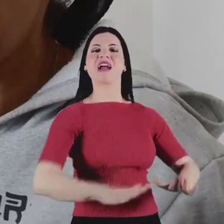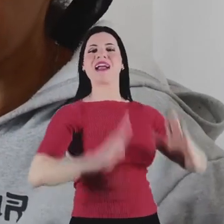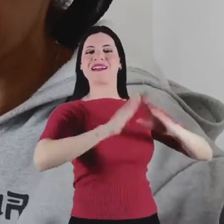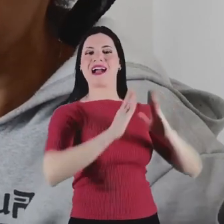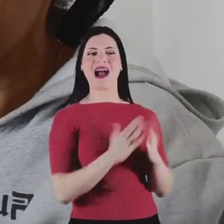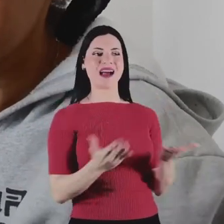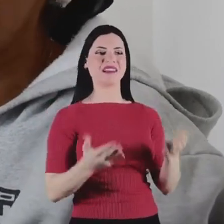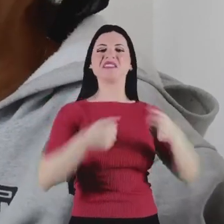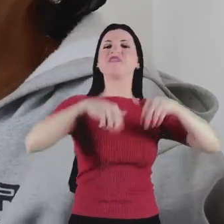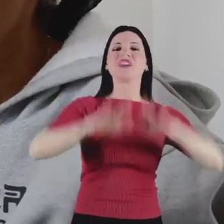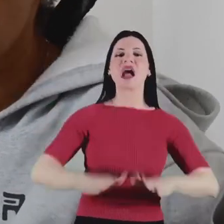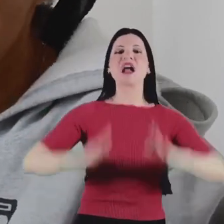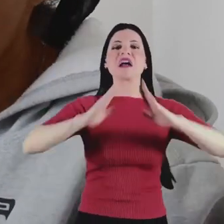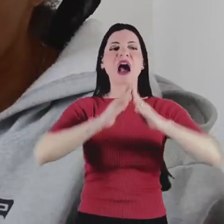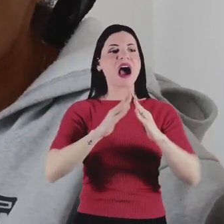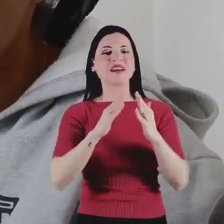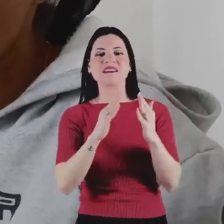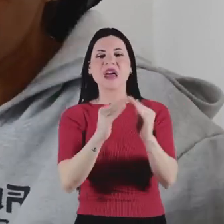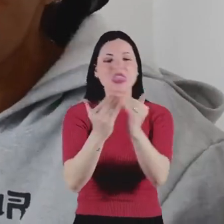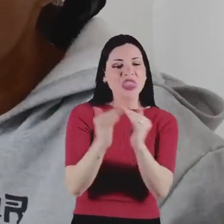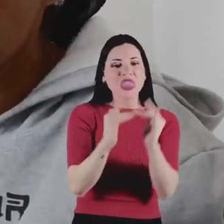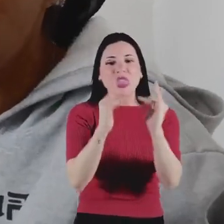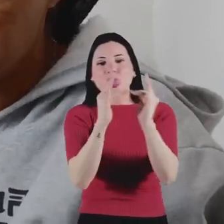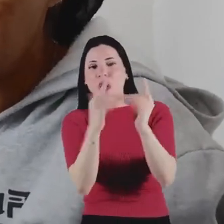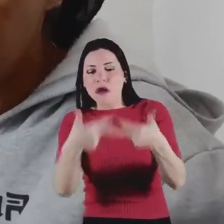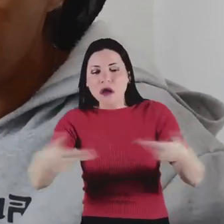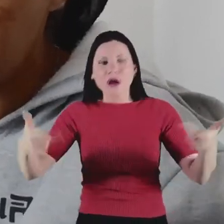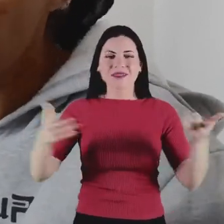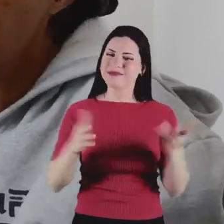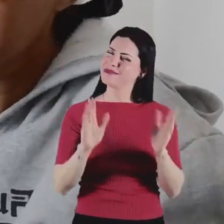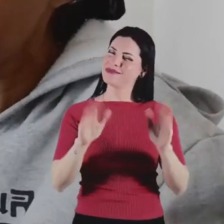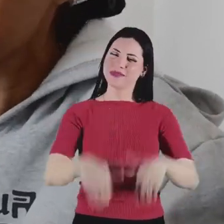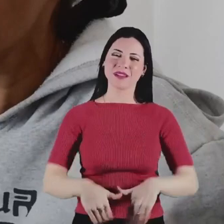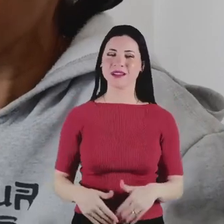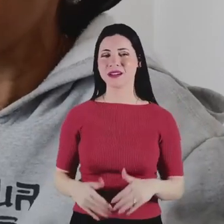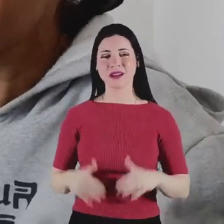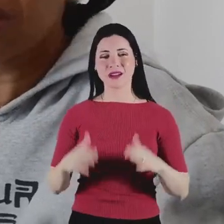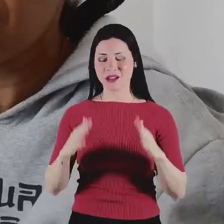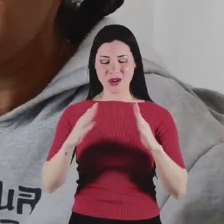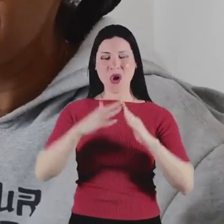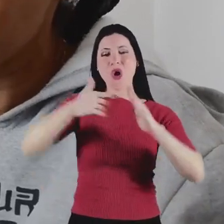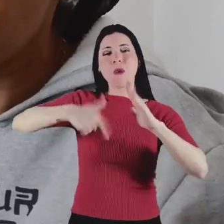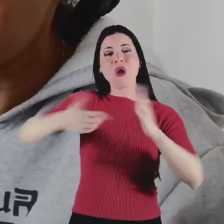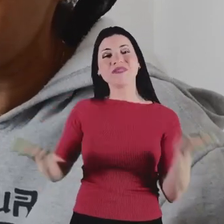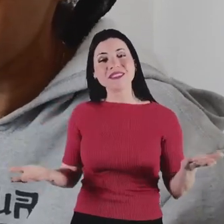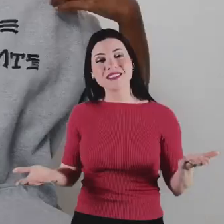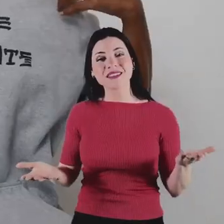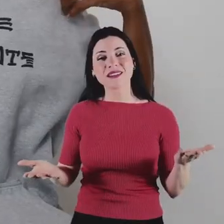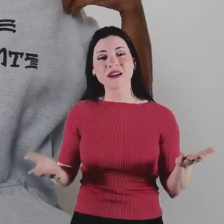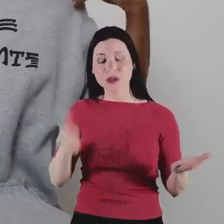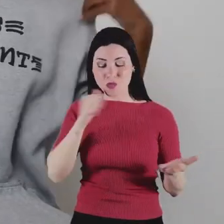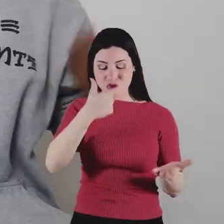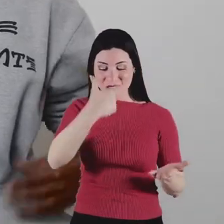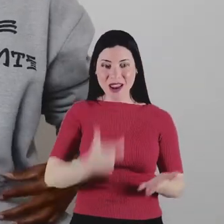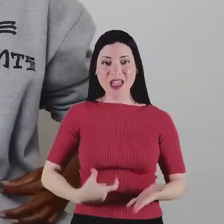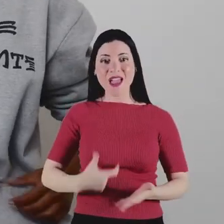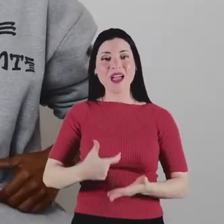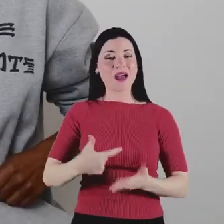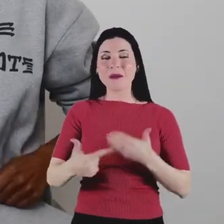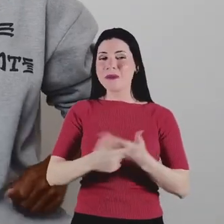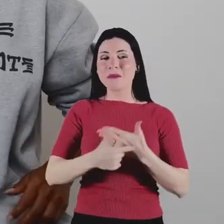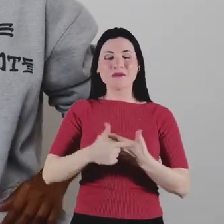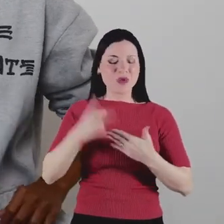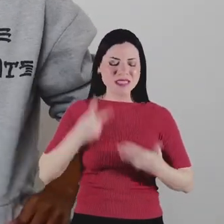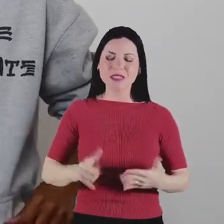em favela, ninguém pensou no fica em casa em cortiço, ninguém, sabe? Assim, fica em casa, home office. Gente, a situação da mulher é